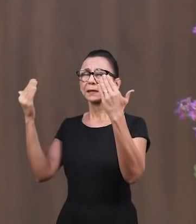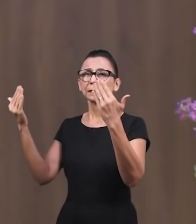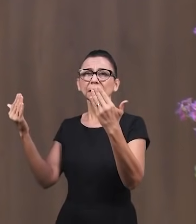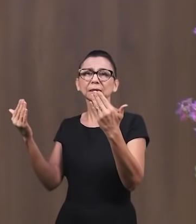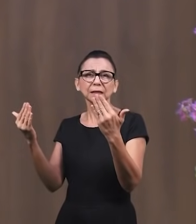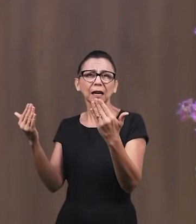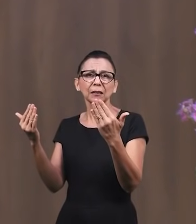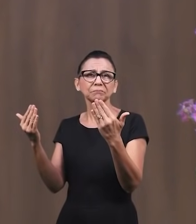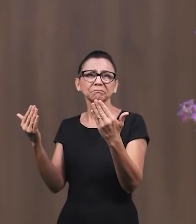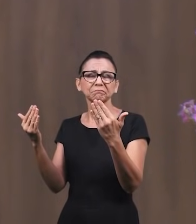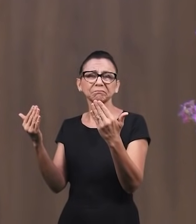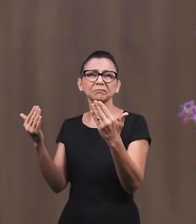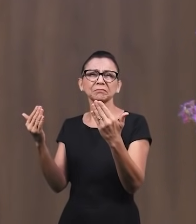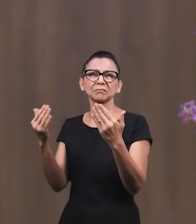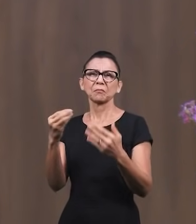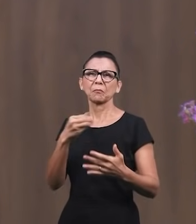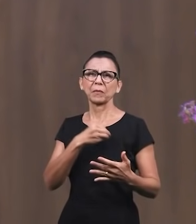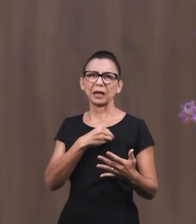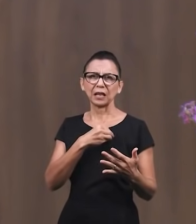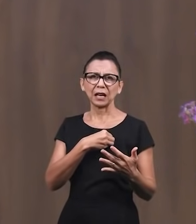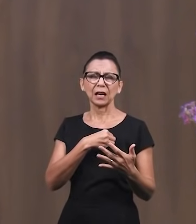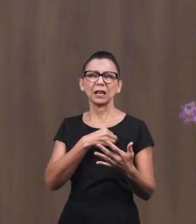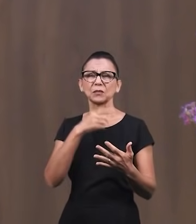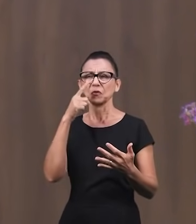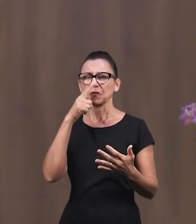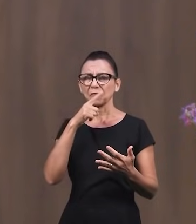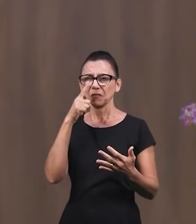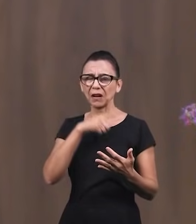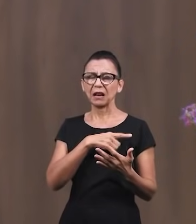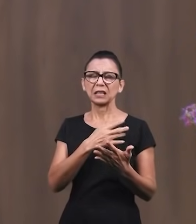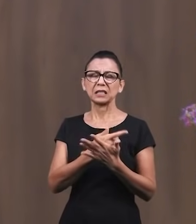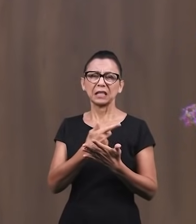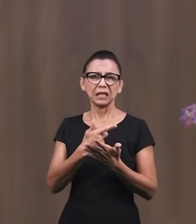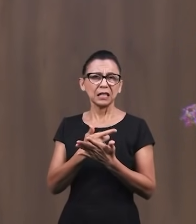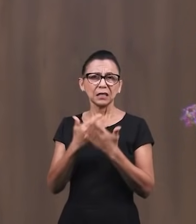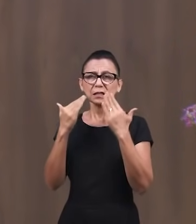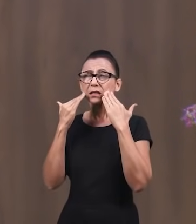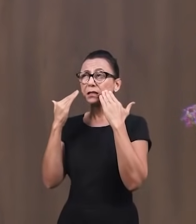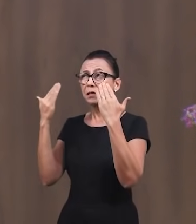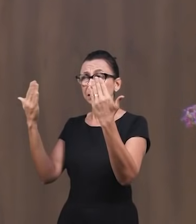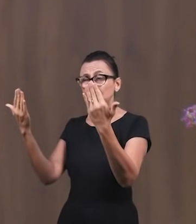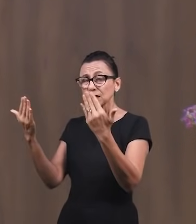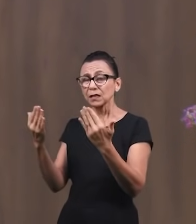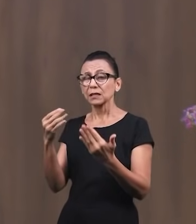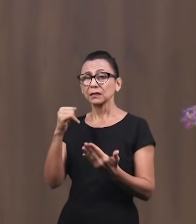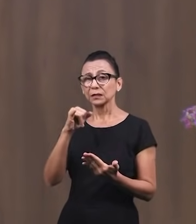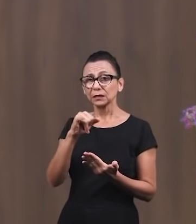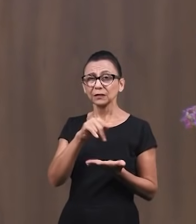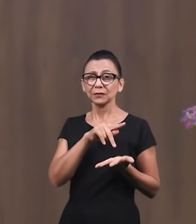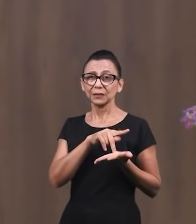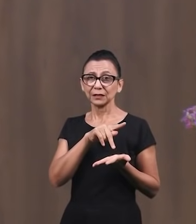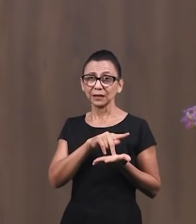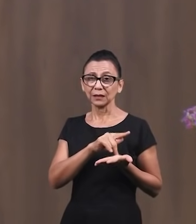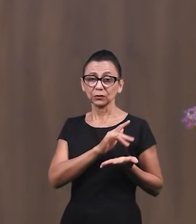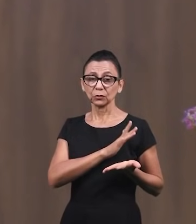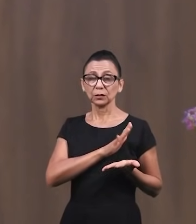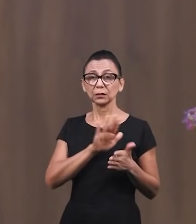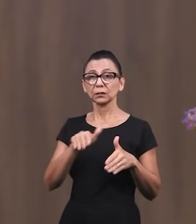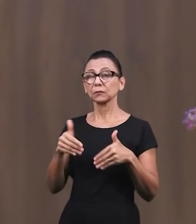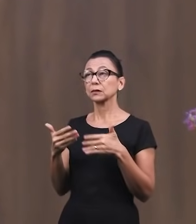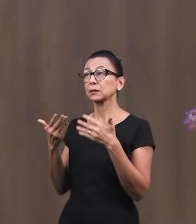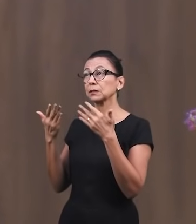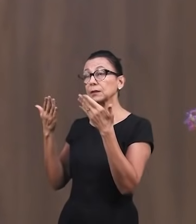vai te receber, Ele vai te abraçar, Ele vai te ouvir Basta que com sinceridade você coloque o